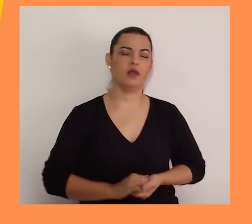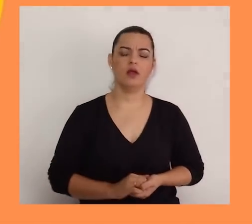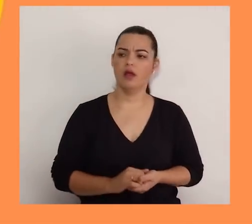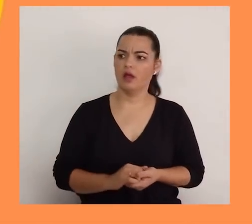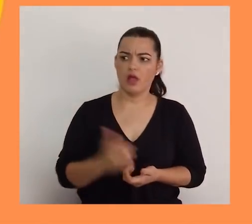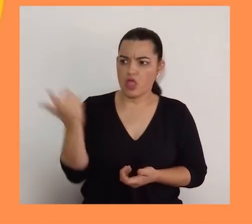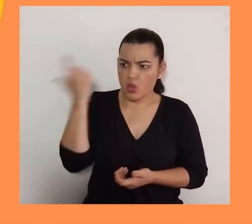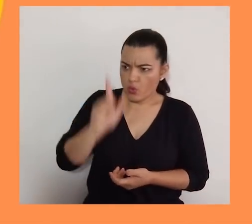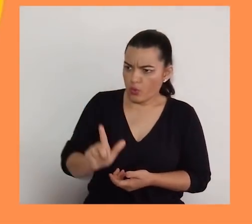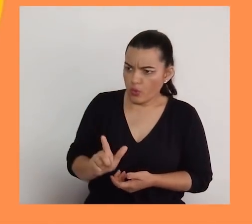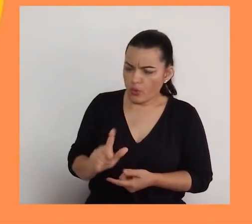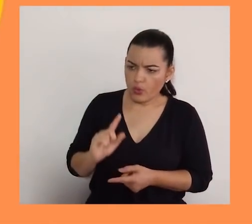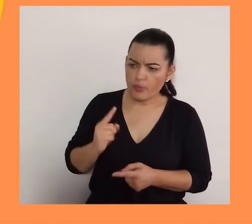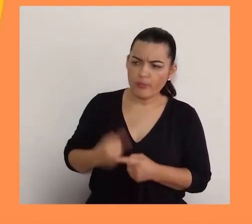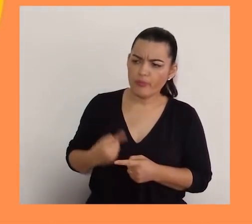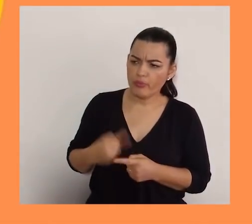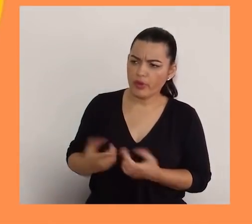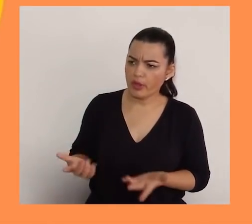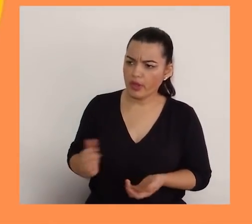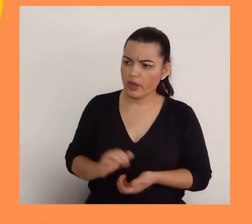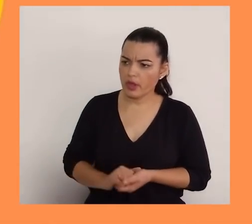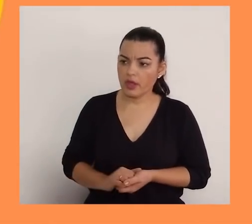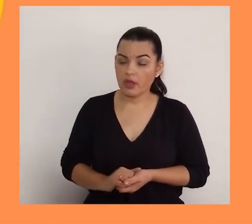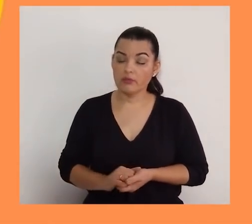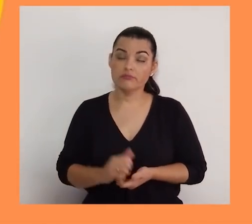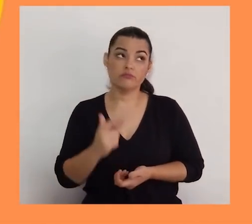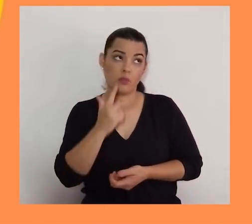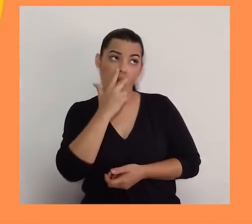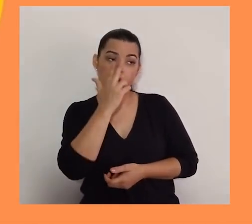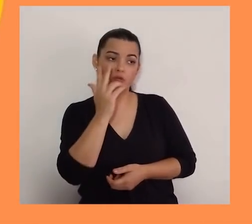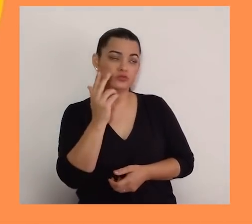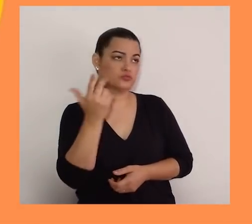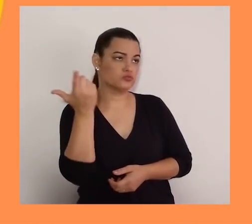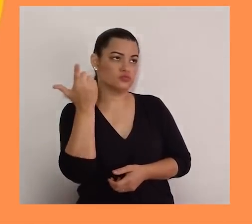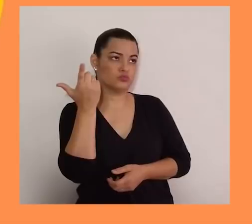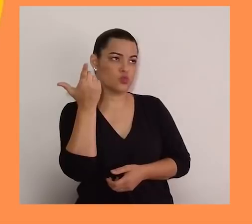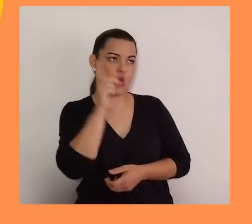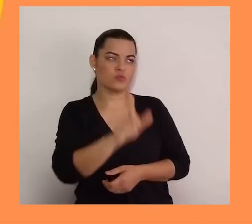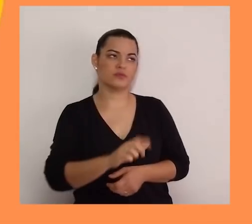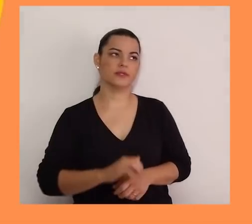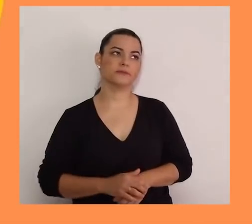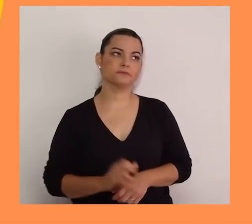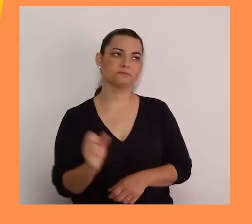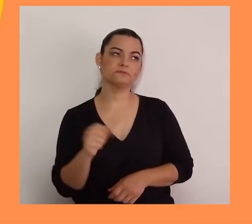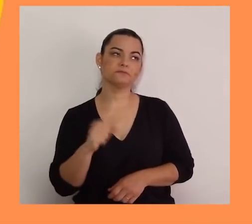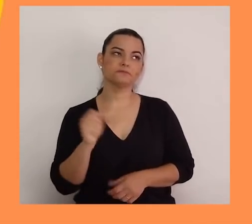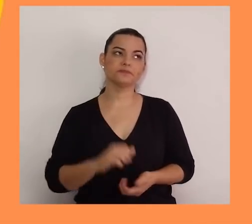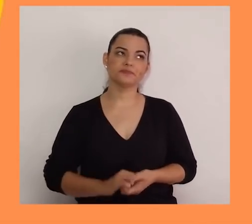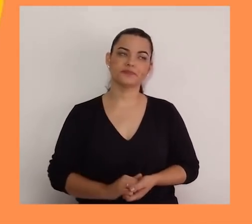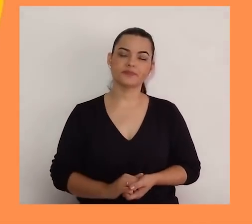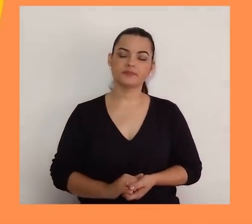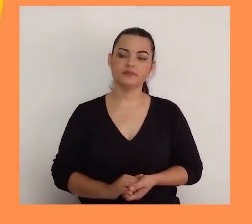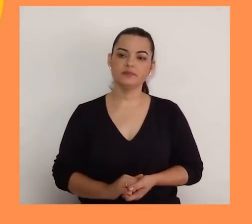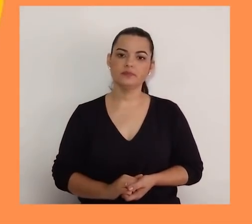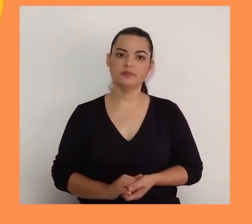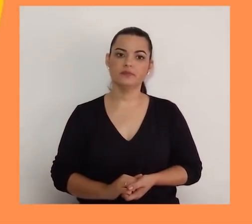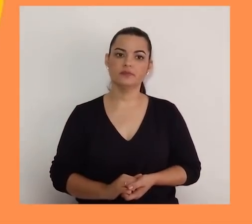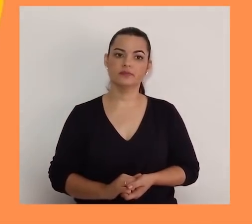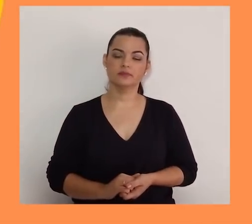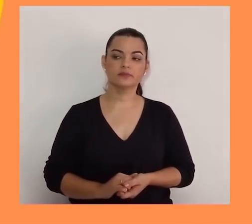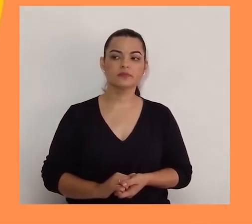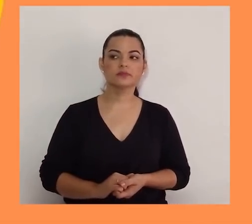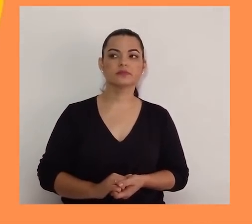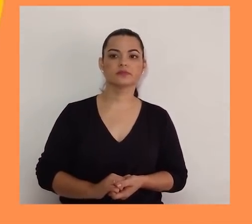O vovô quis arrancar o rabanete para comer no almoço. Então, ele foi para a horta e começou